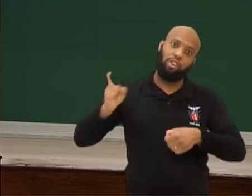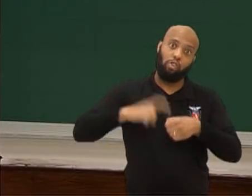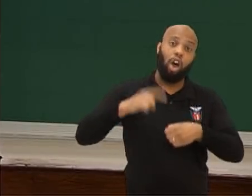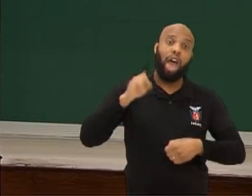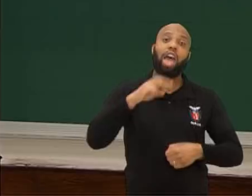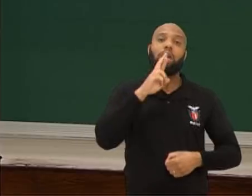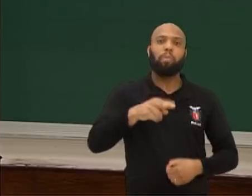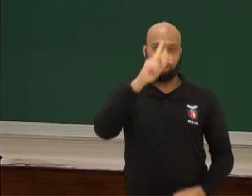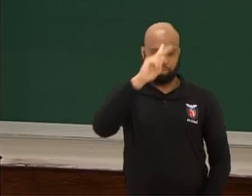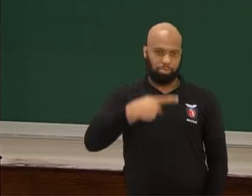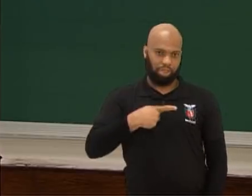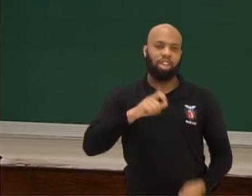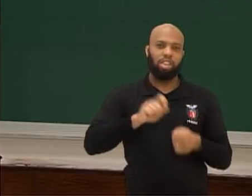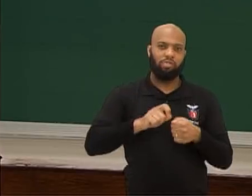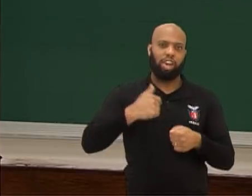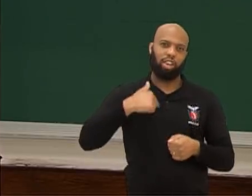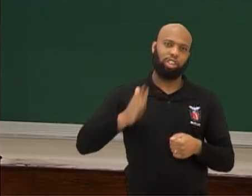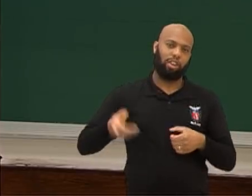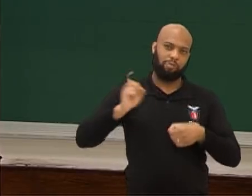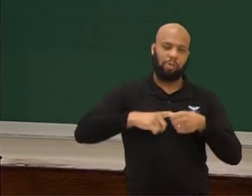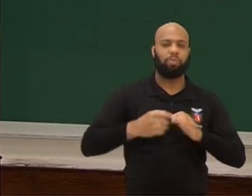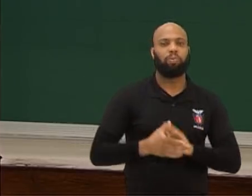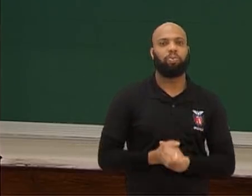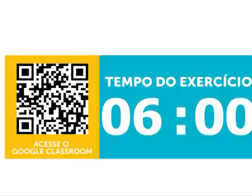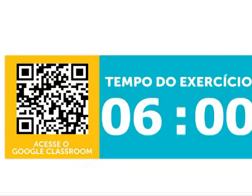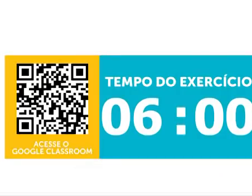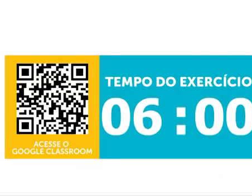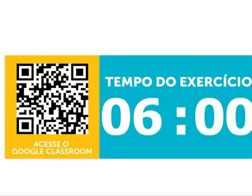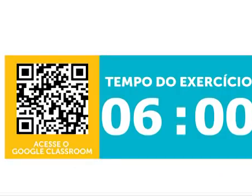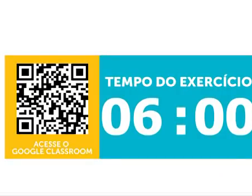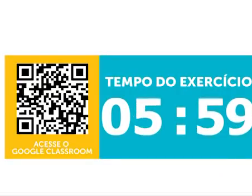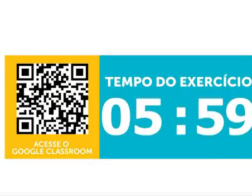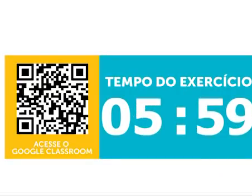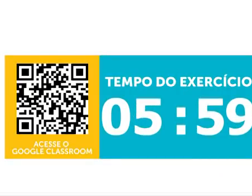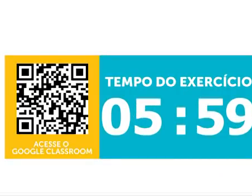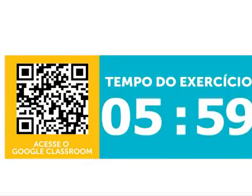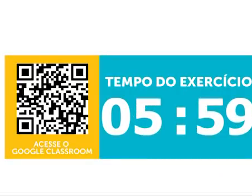resposta pessoal, façam, daqui a pouco nós retornamos.